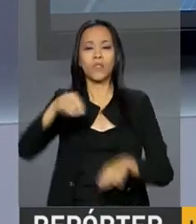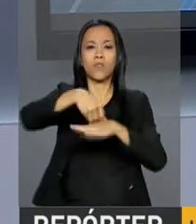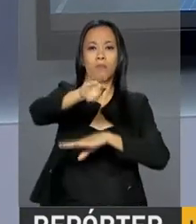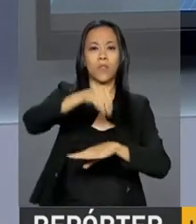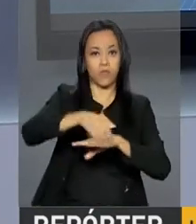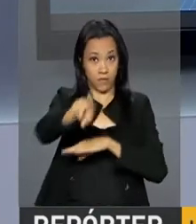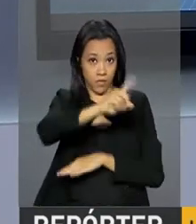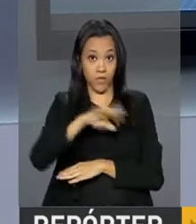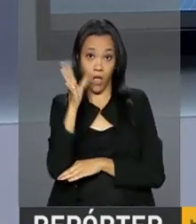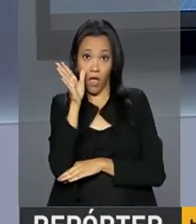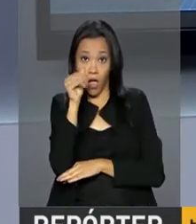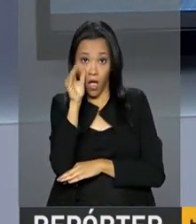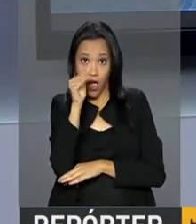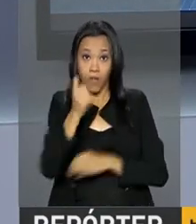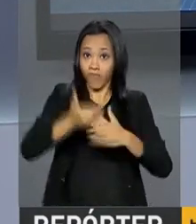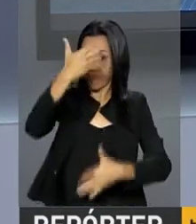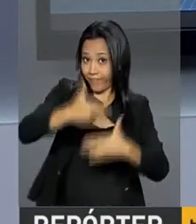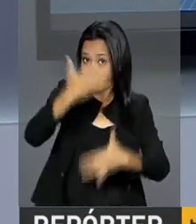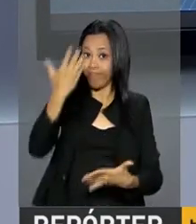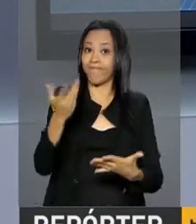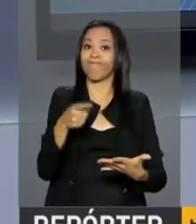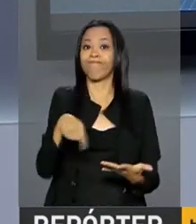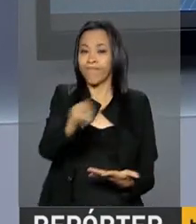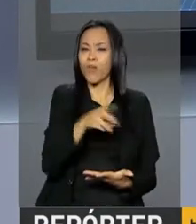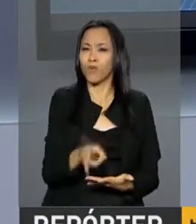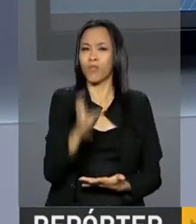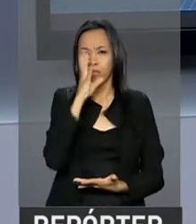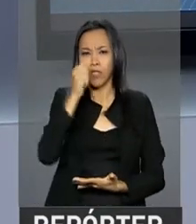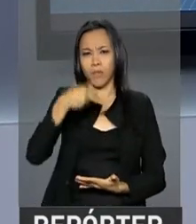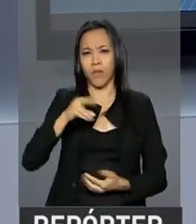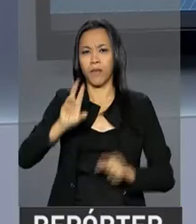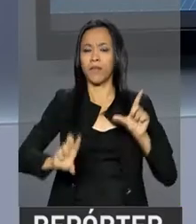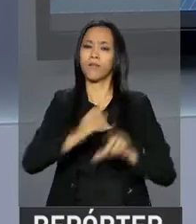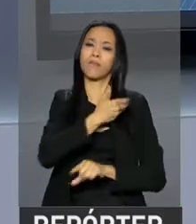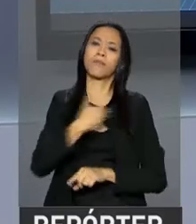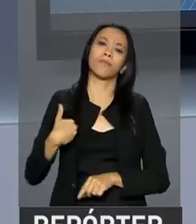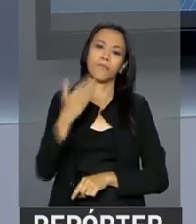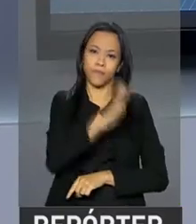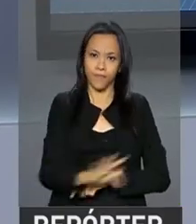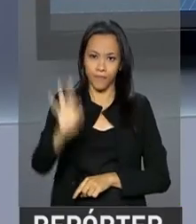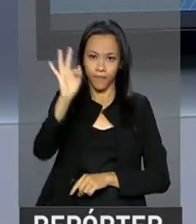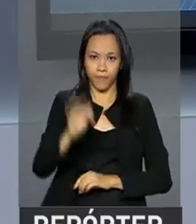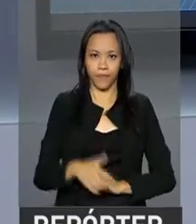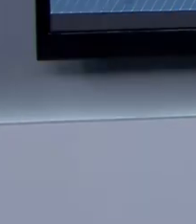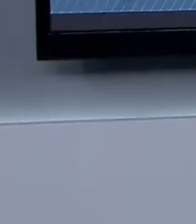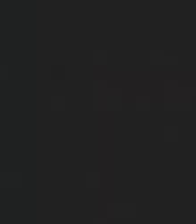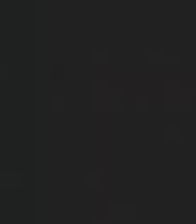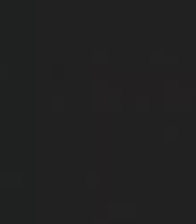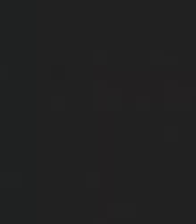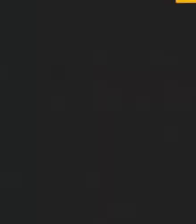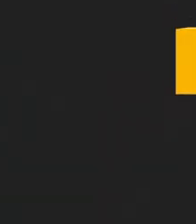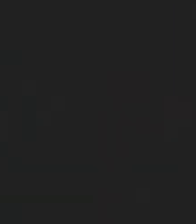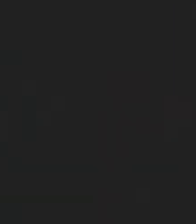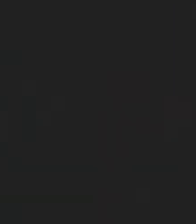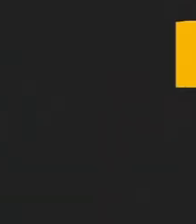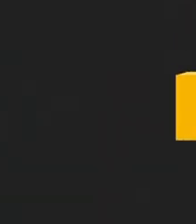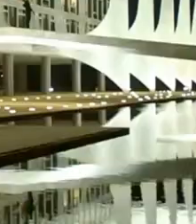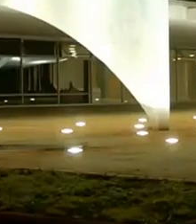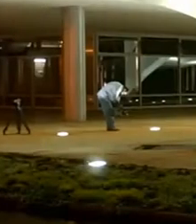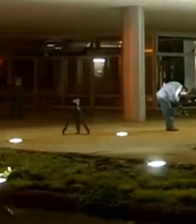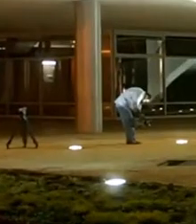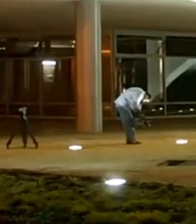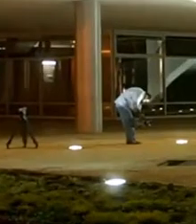você acompanha também pelas nossas redes sociais. Continue na NBR, a TV do Governo Federal.